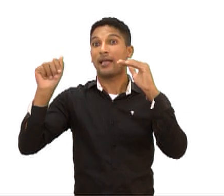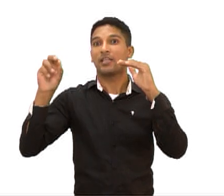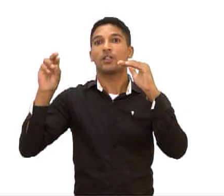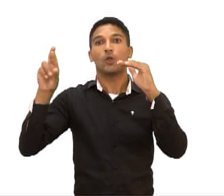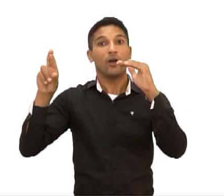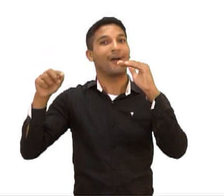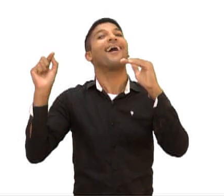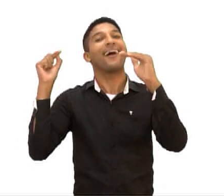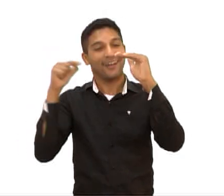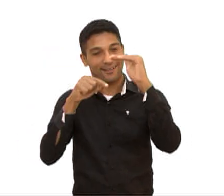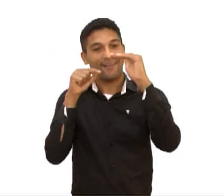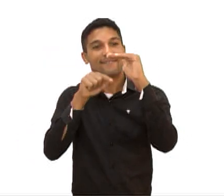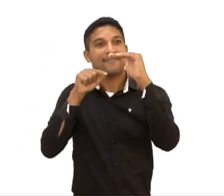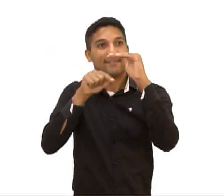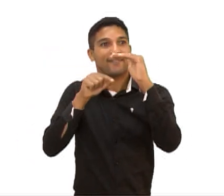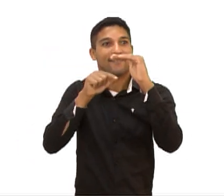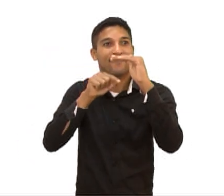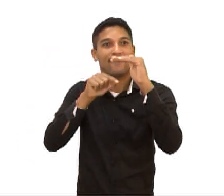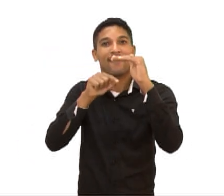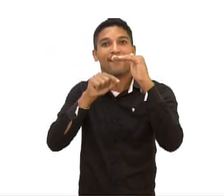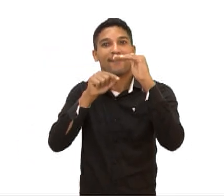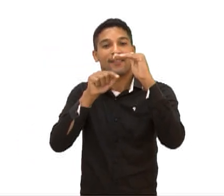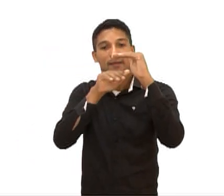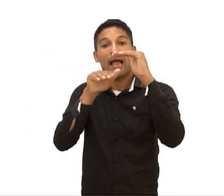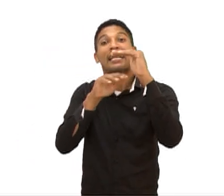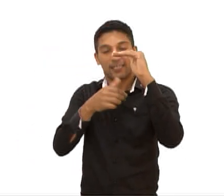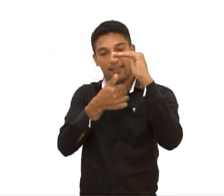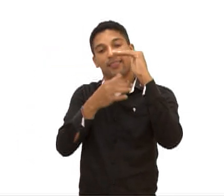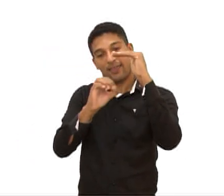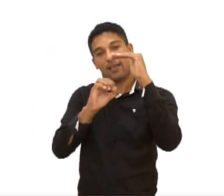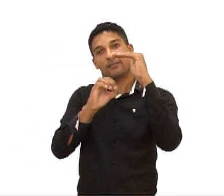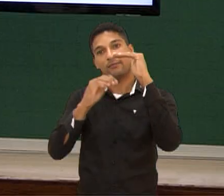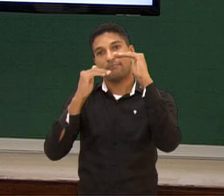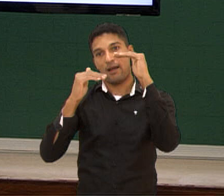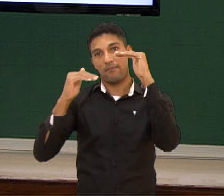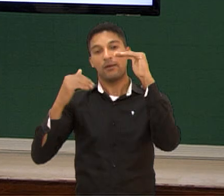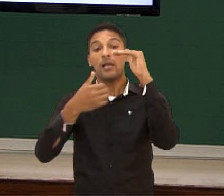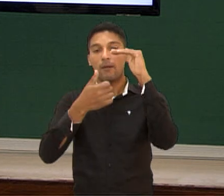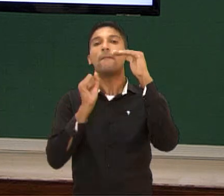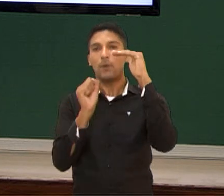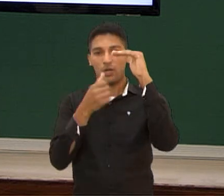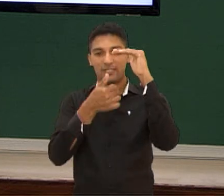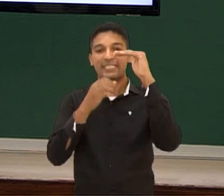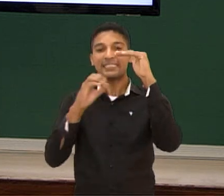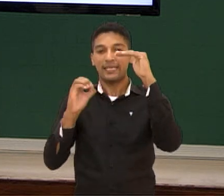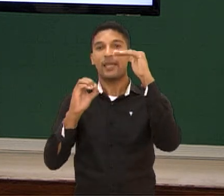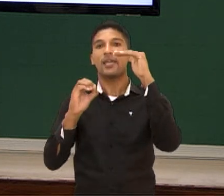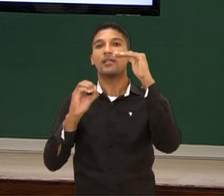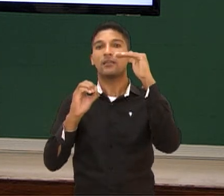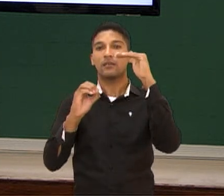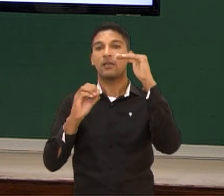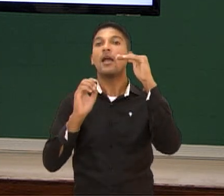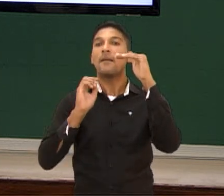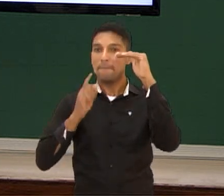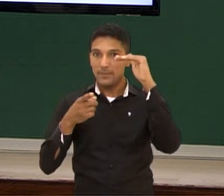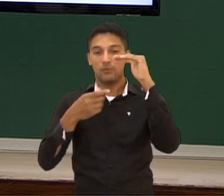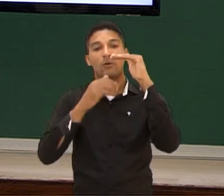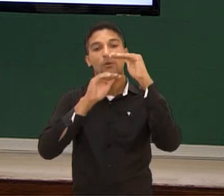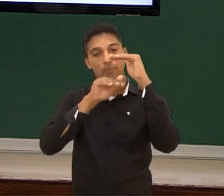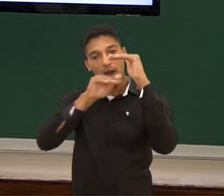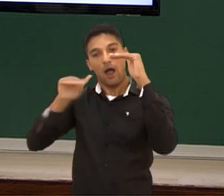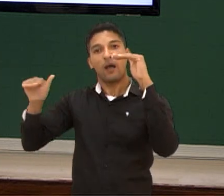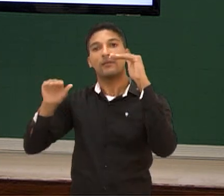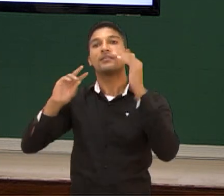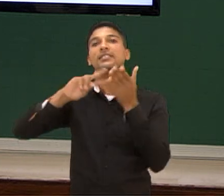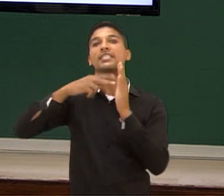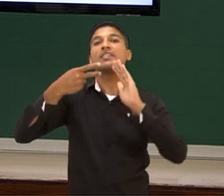quê? Porque é o denominador com a potência de 10, né? 10, 100, 1000, né? 10.000, que a gente já verificou, ok?